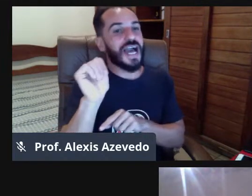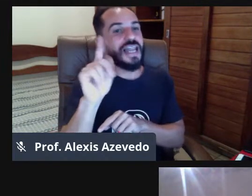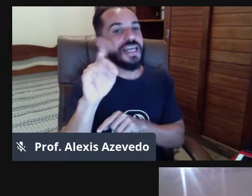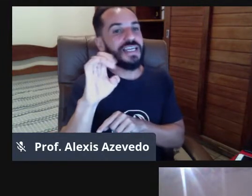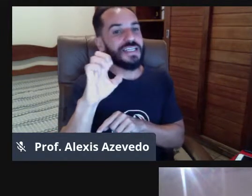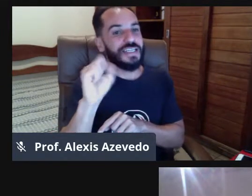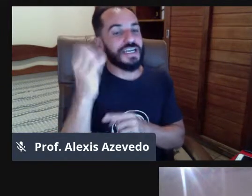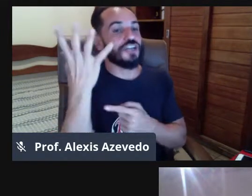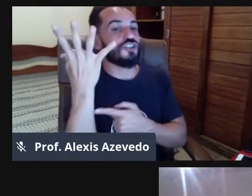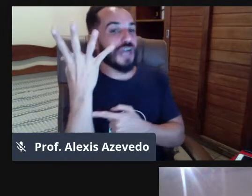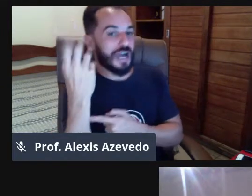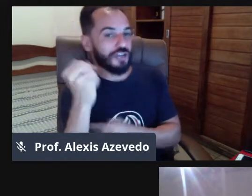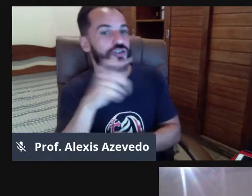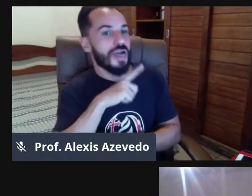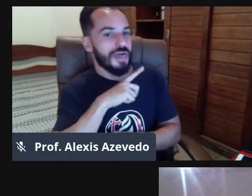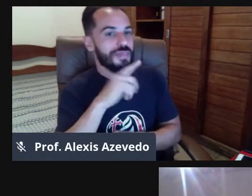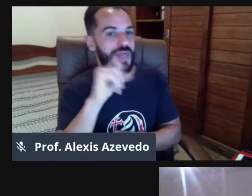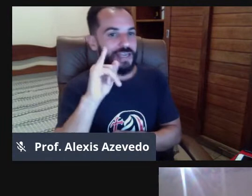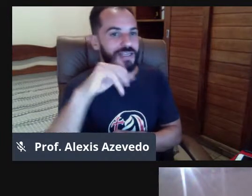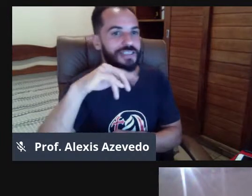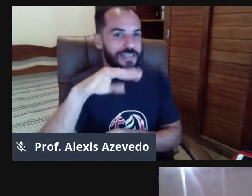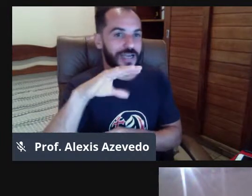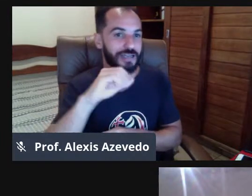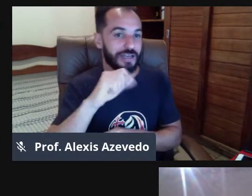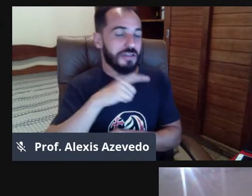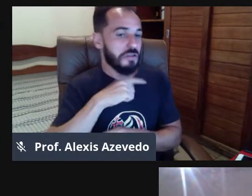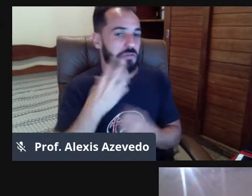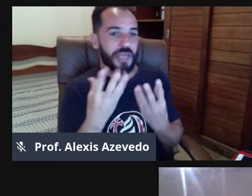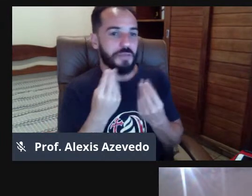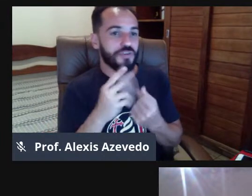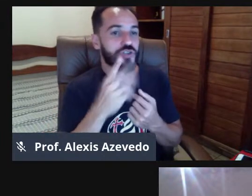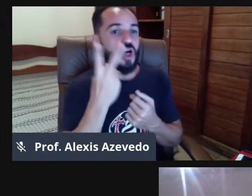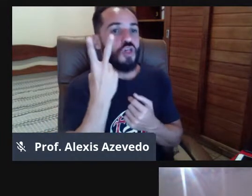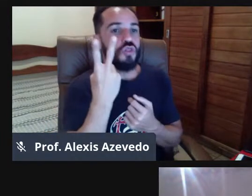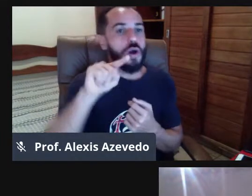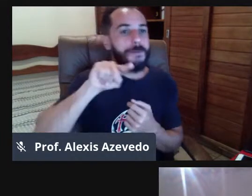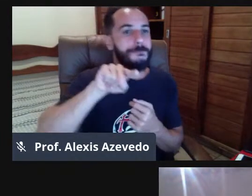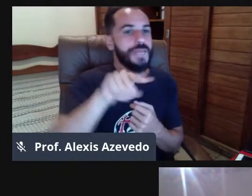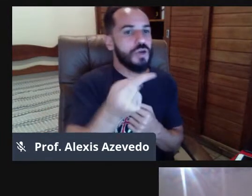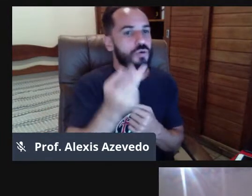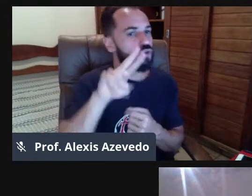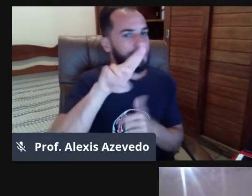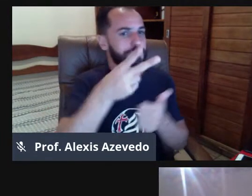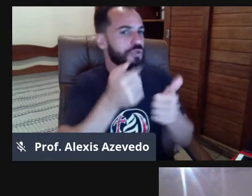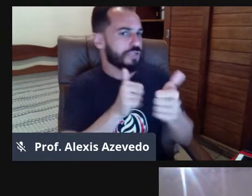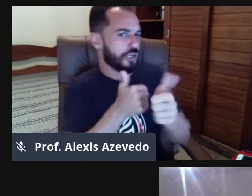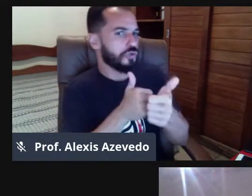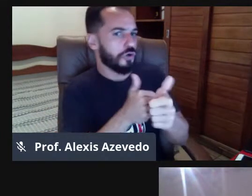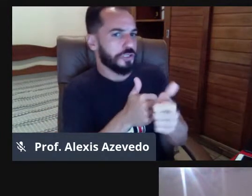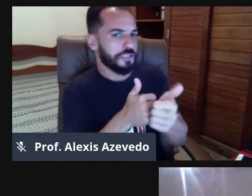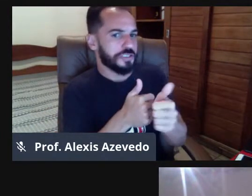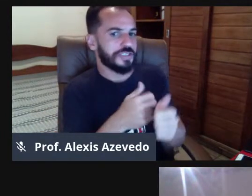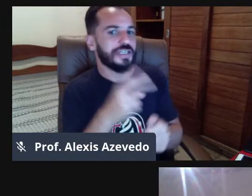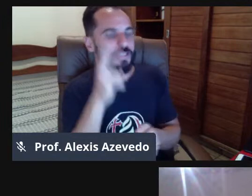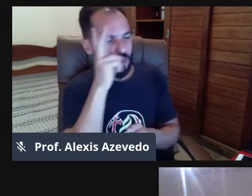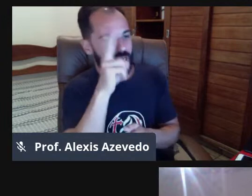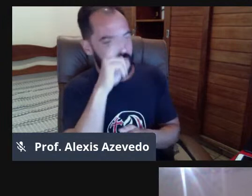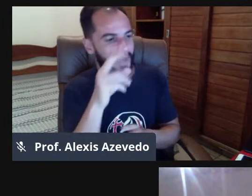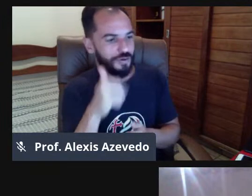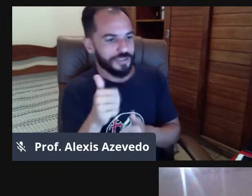tem um Instagram. Nosso Instagram já atingiu mais de 2 mil seguidores. Então, quem ainda não